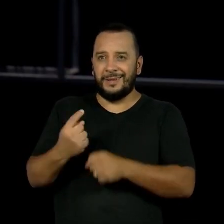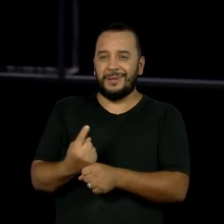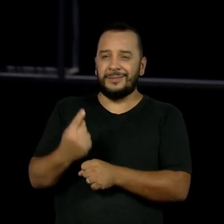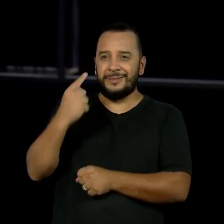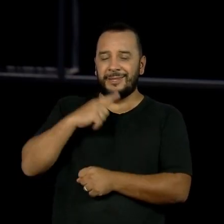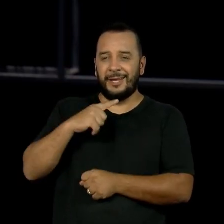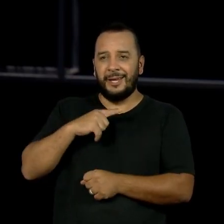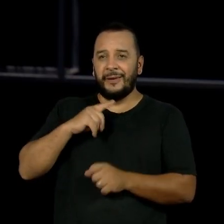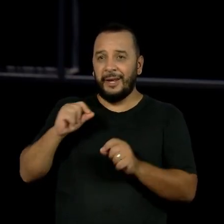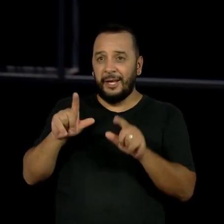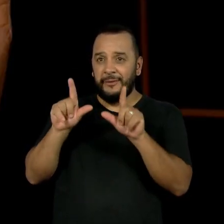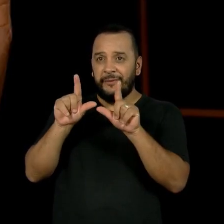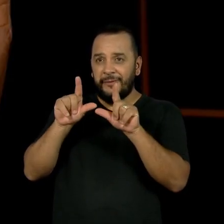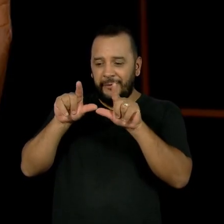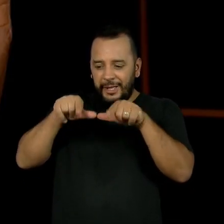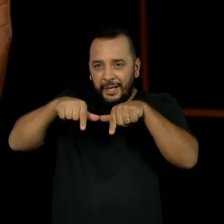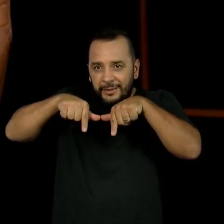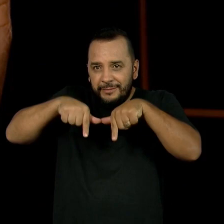mim.